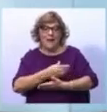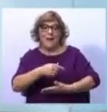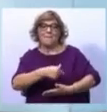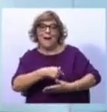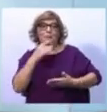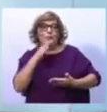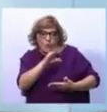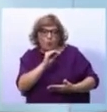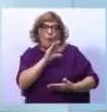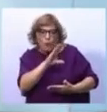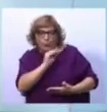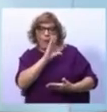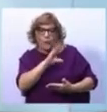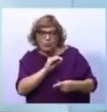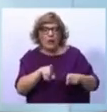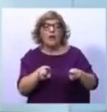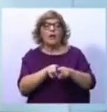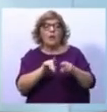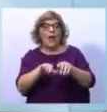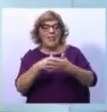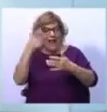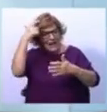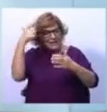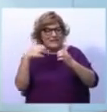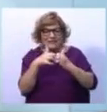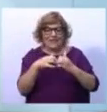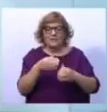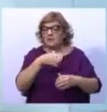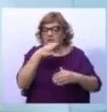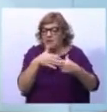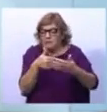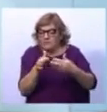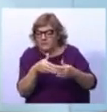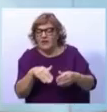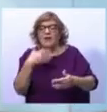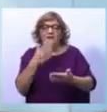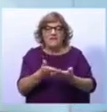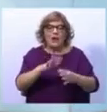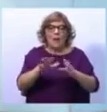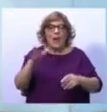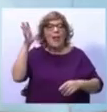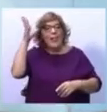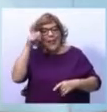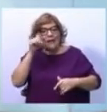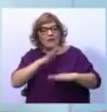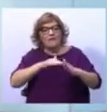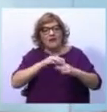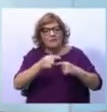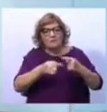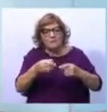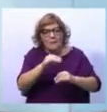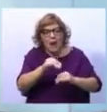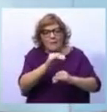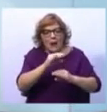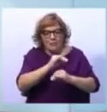uma série de hormonas que interferem a nível cerebral, que não interessa agora estar aqui a dizer, que vão fazer com que haja produção deste leite